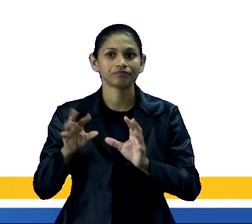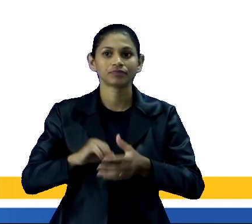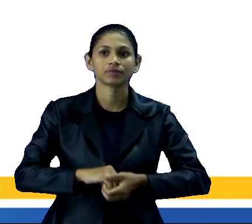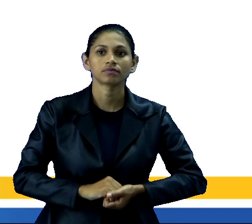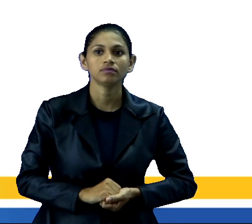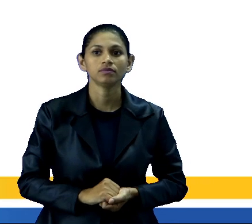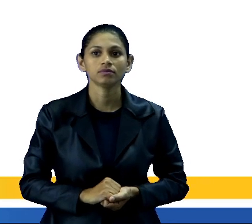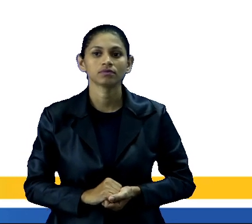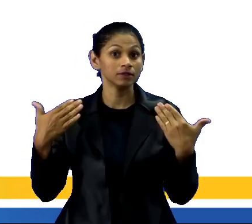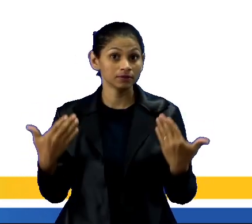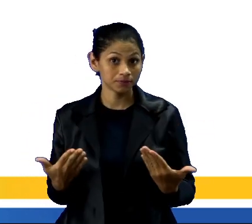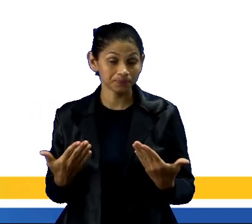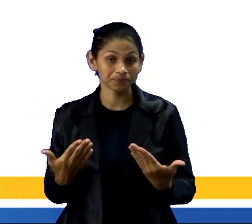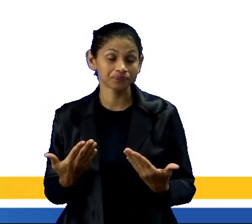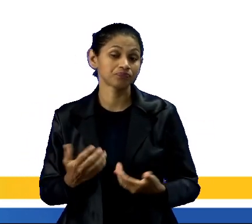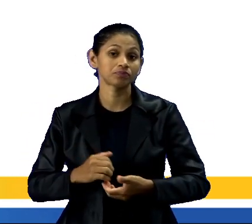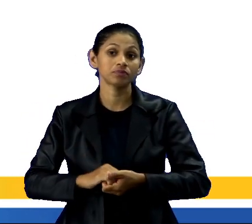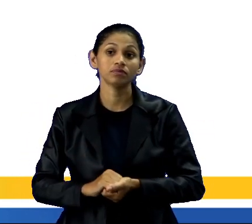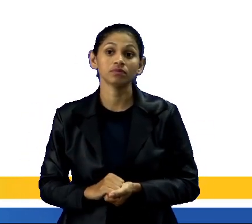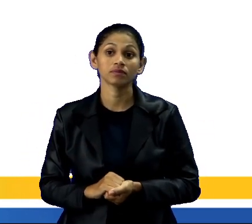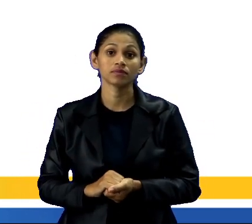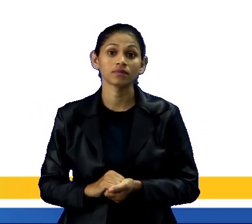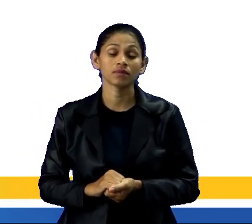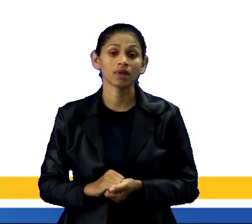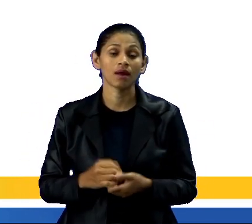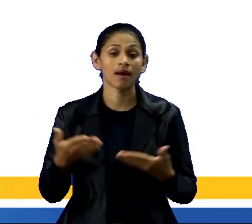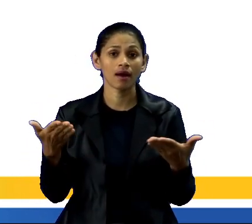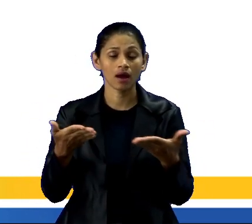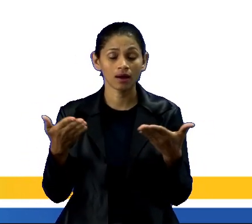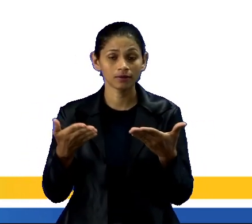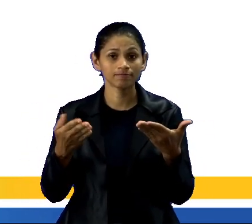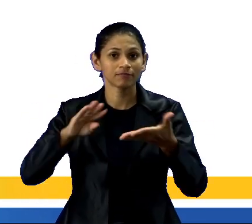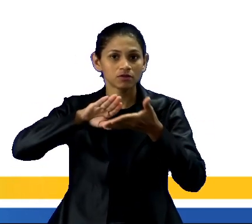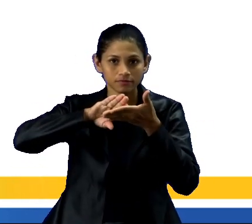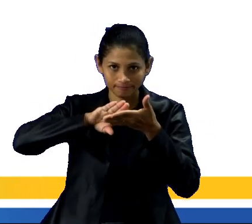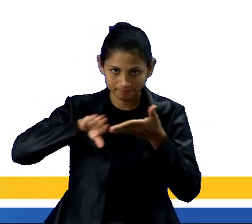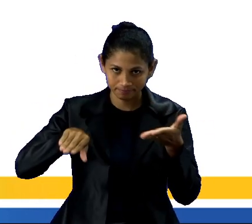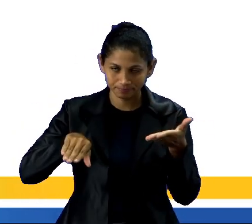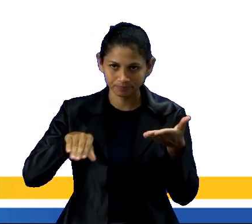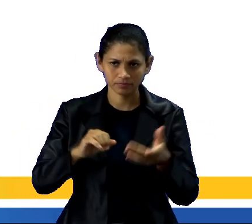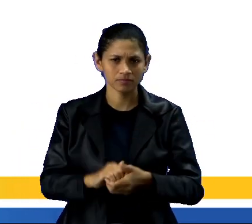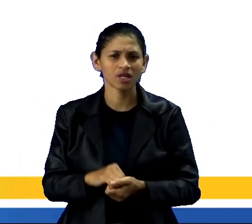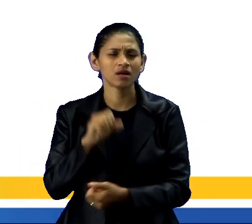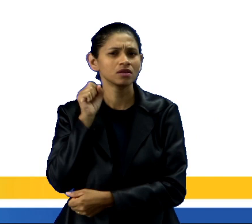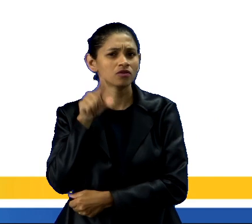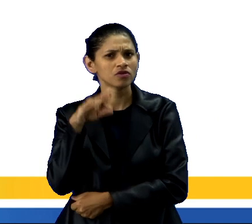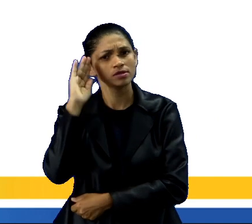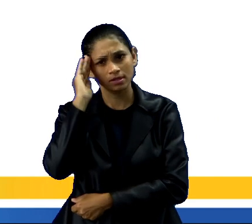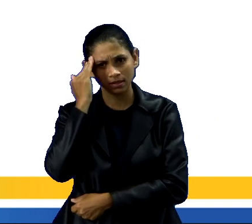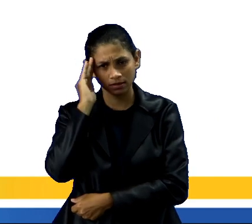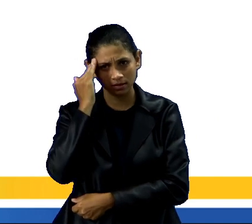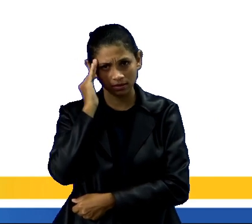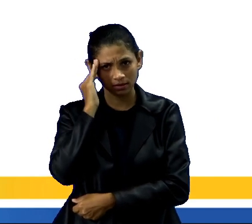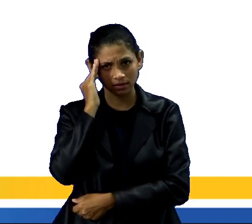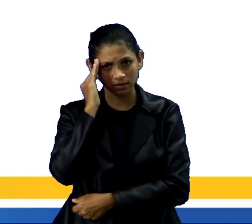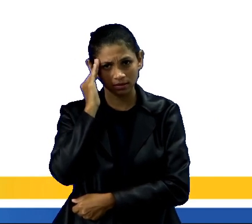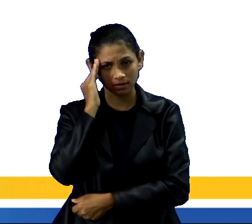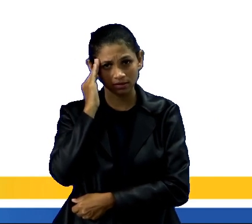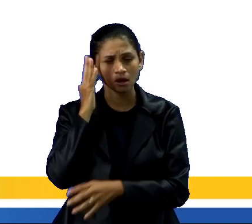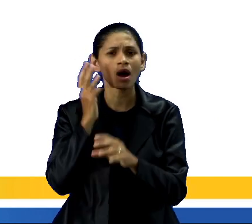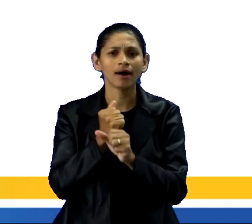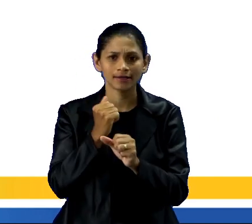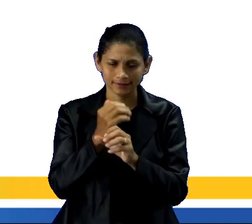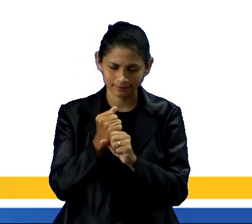0,352. Então, gente, agora vamos à subtração. Se você entendeu